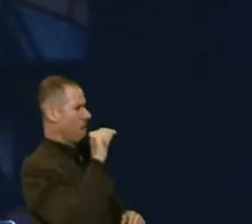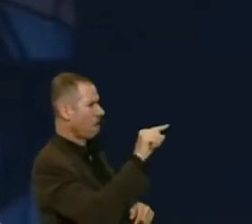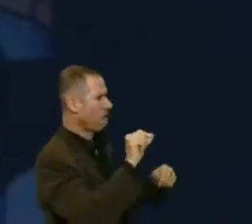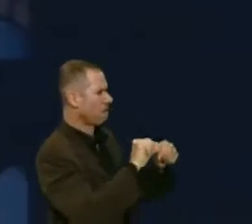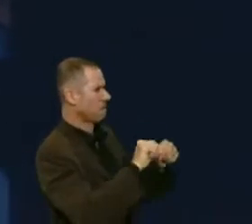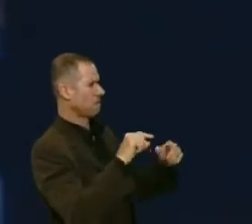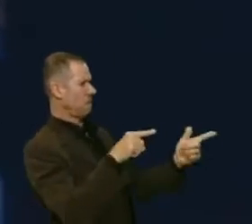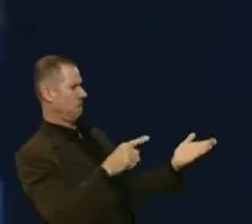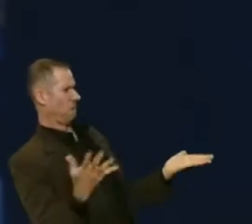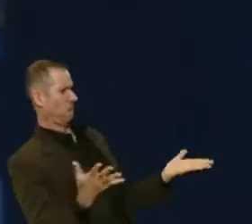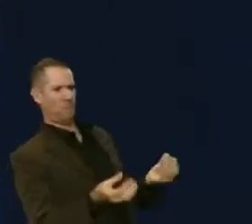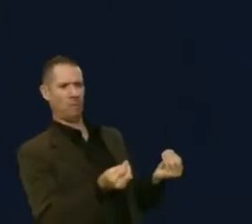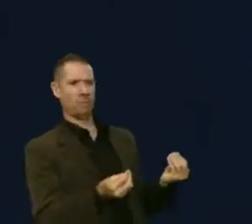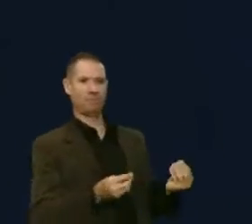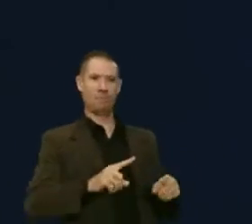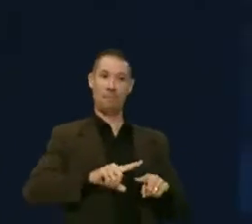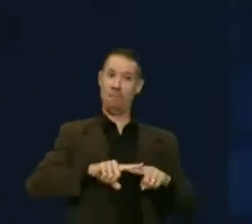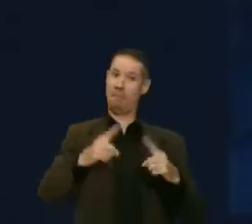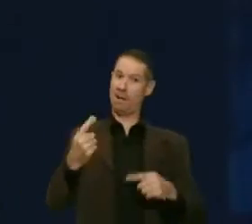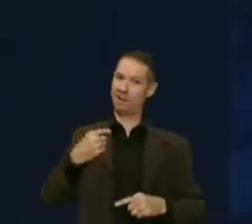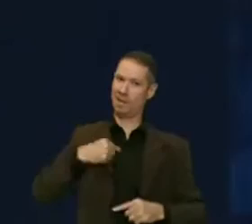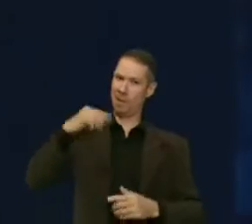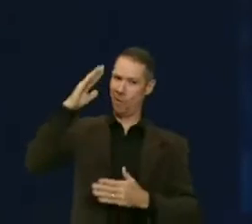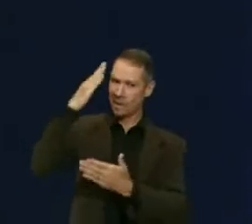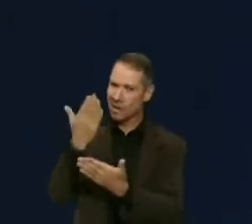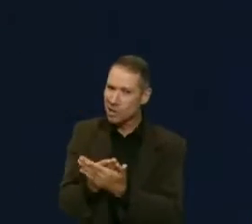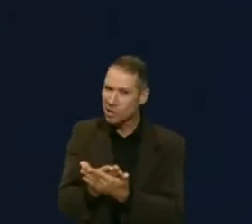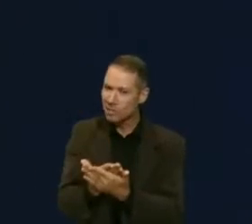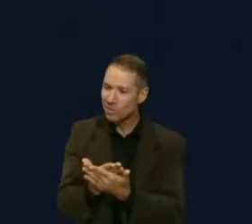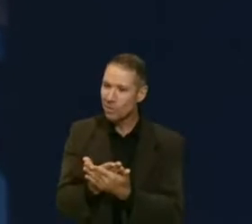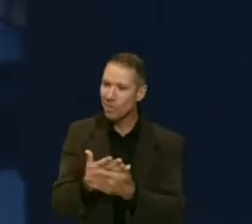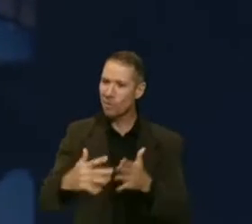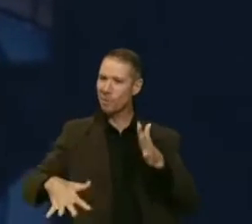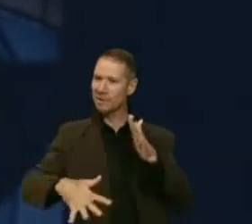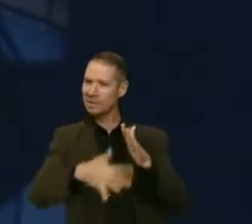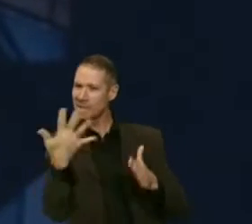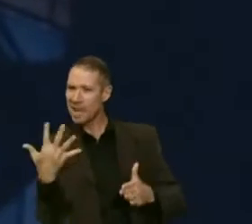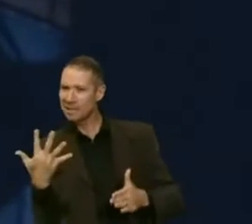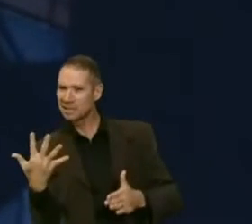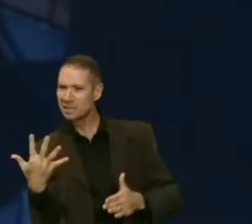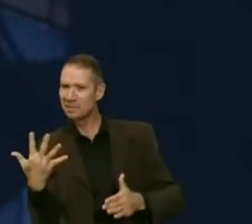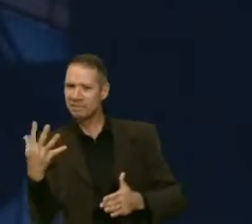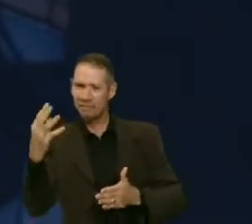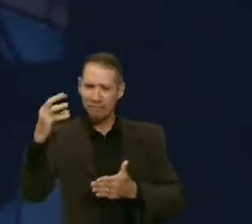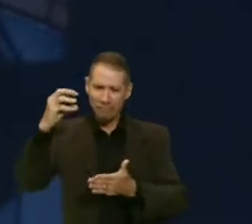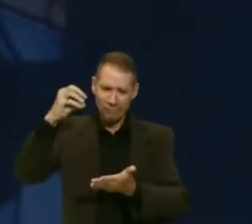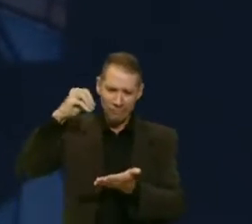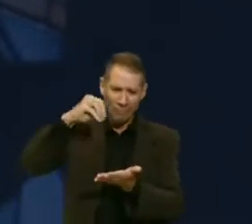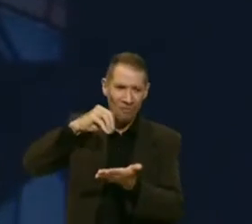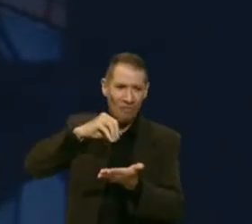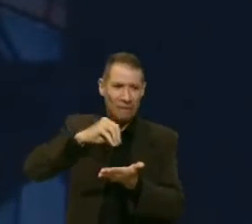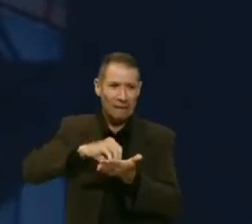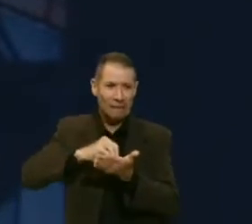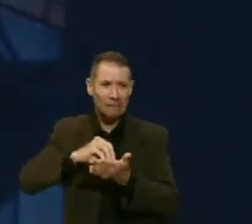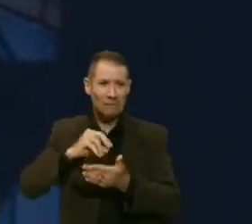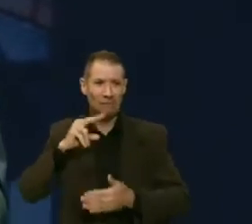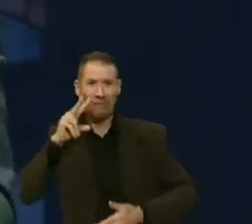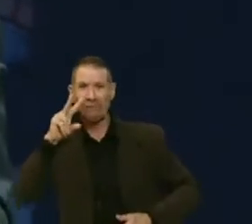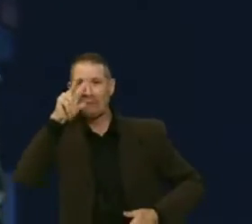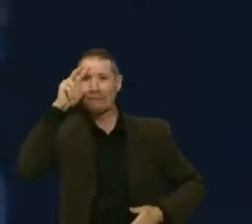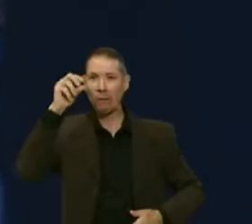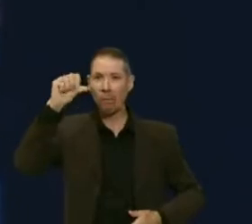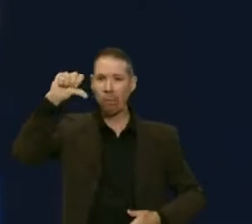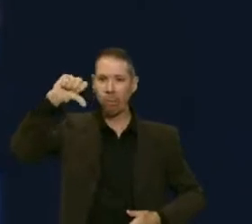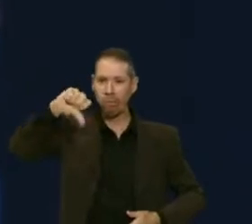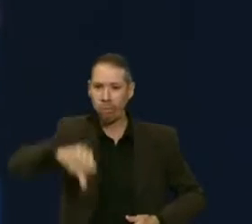dela. Mas eu acredito que muitas vezes nos falta força para gritar socorro,